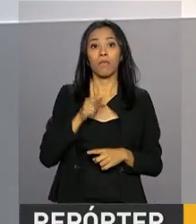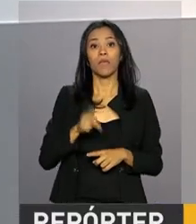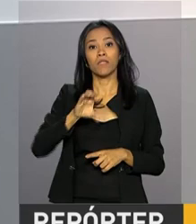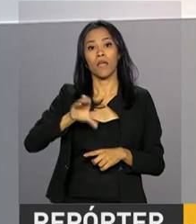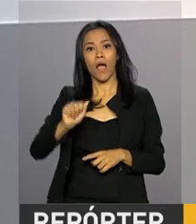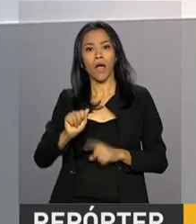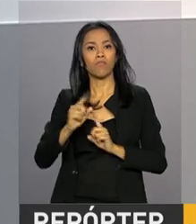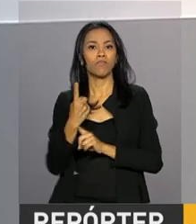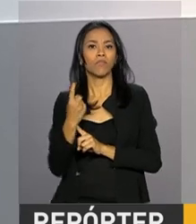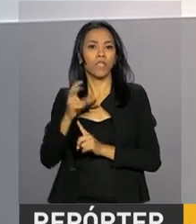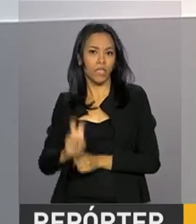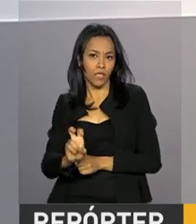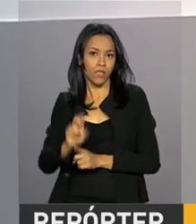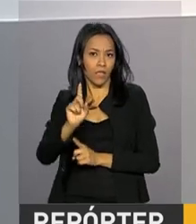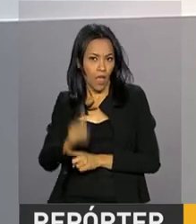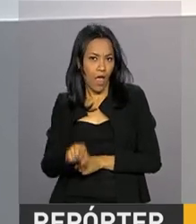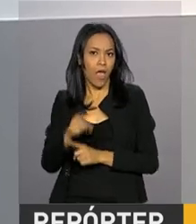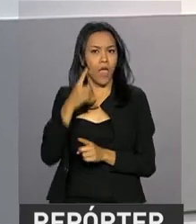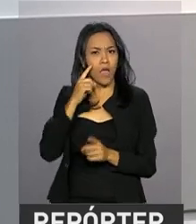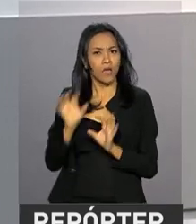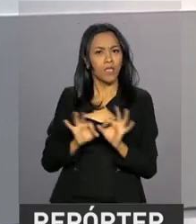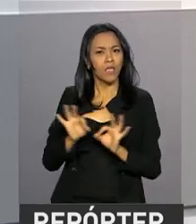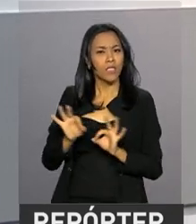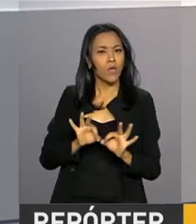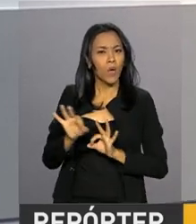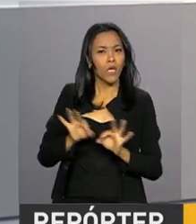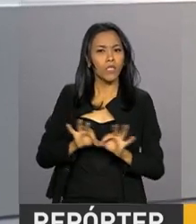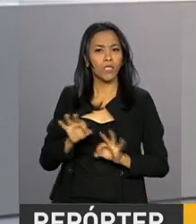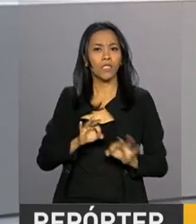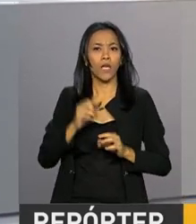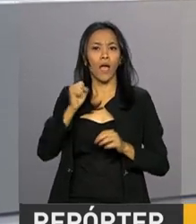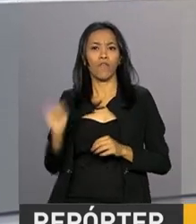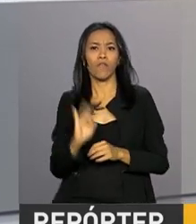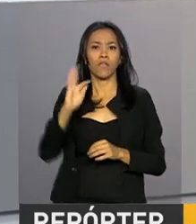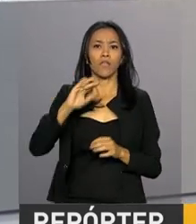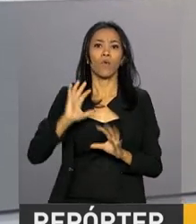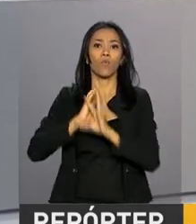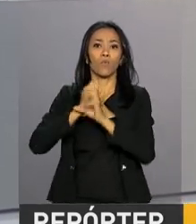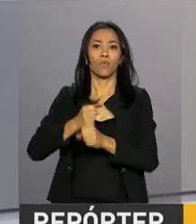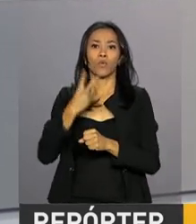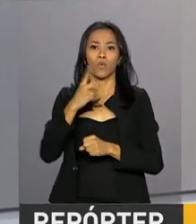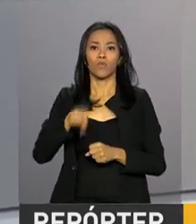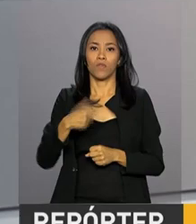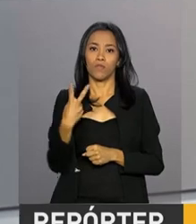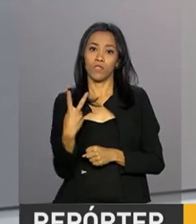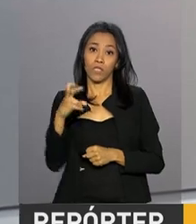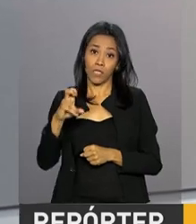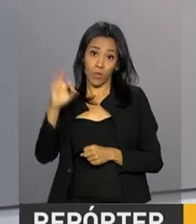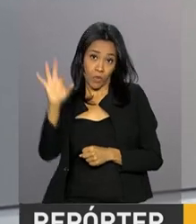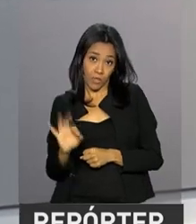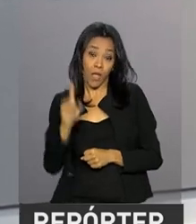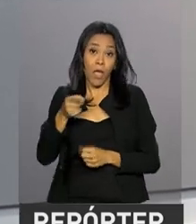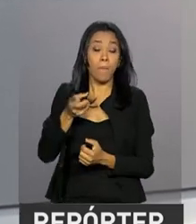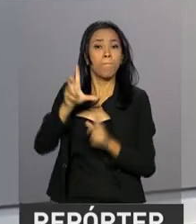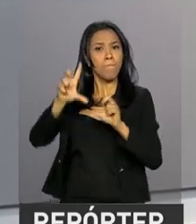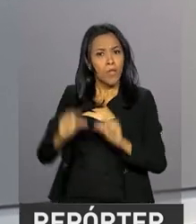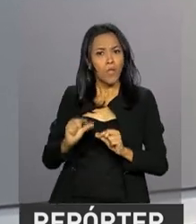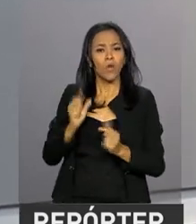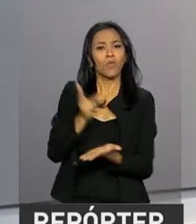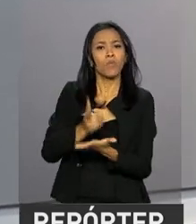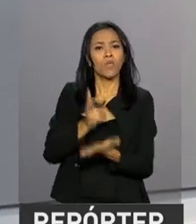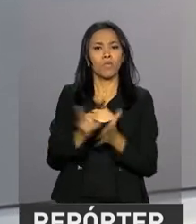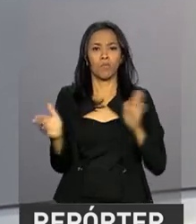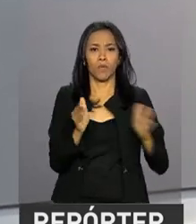prévia da inflação oficial acumula no ano 2,25 por cento é bem menos do que o registrado no mesmo período do ano passado